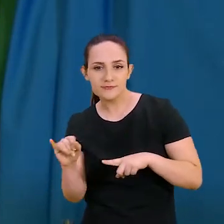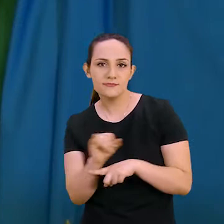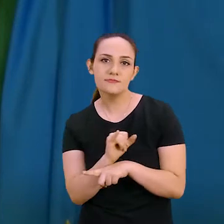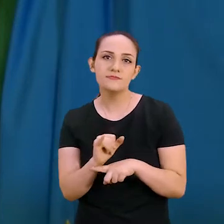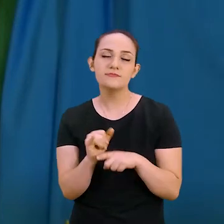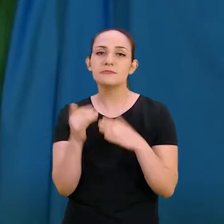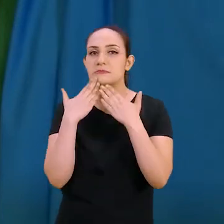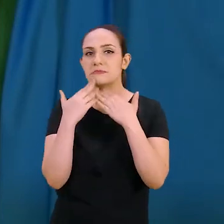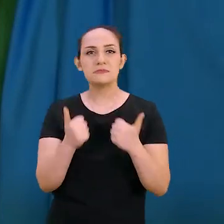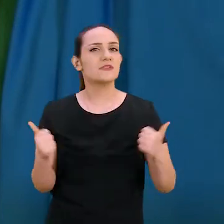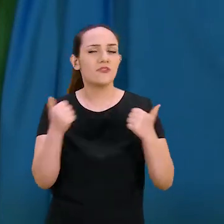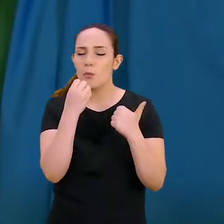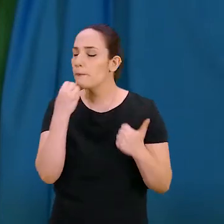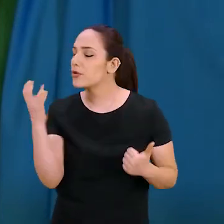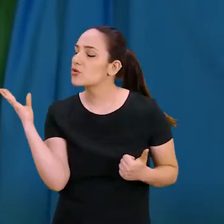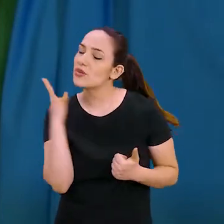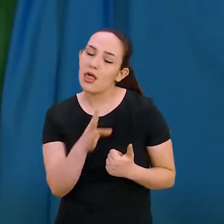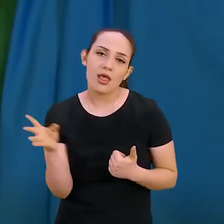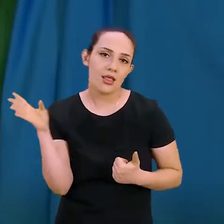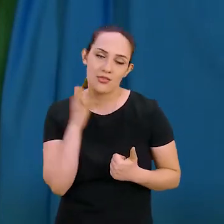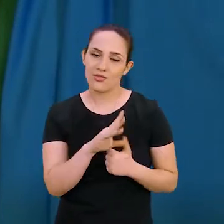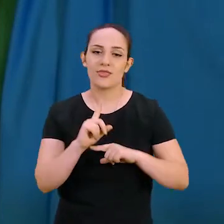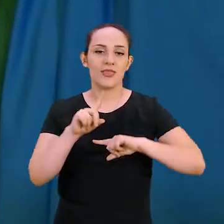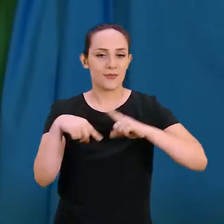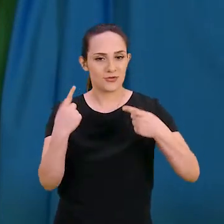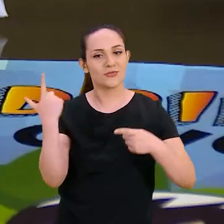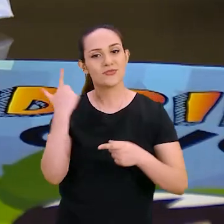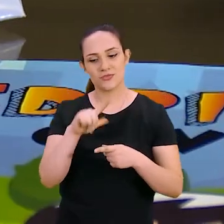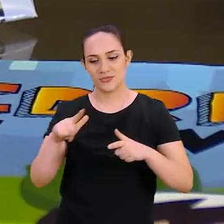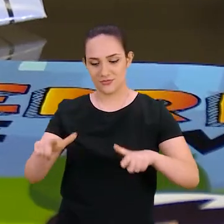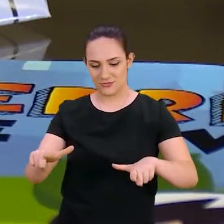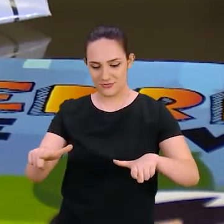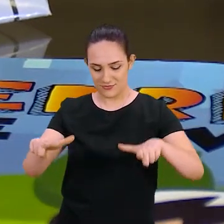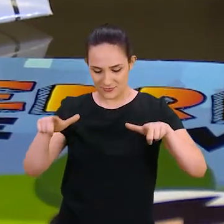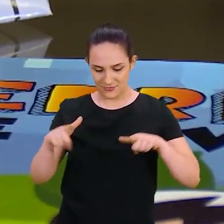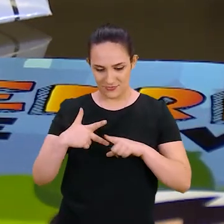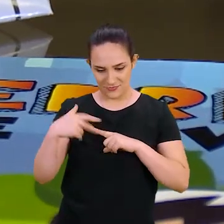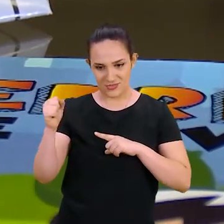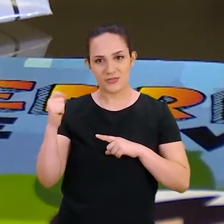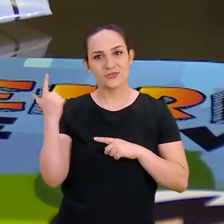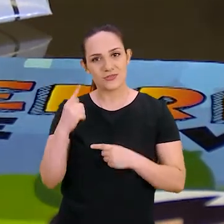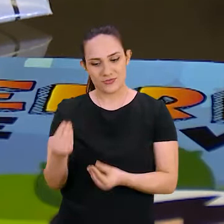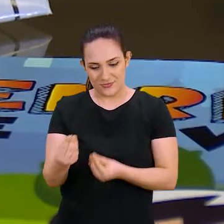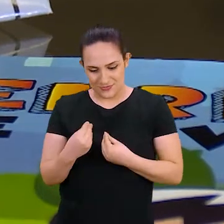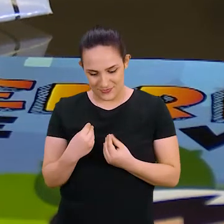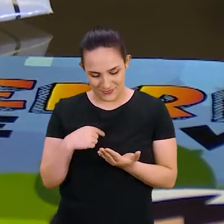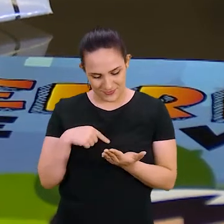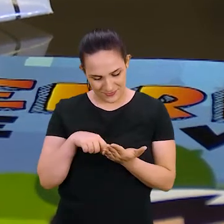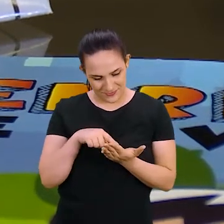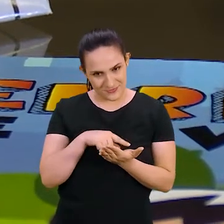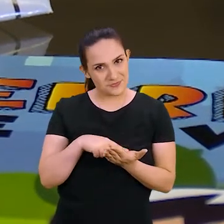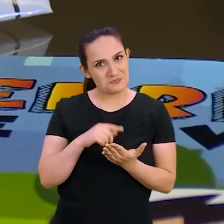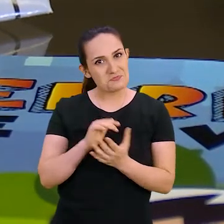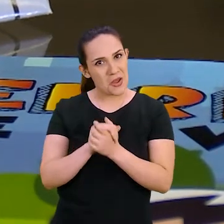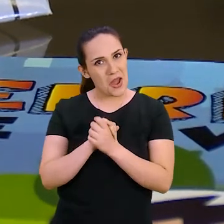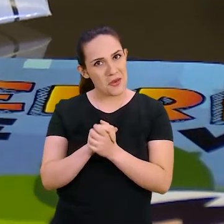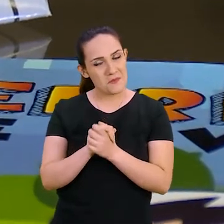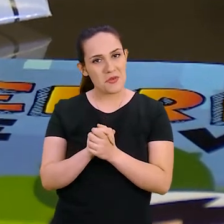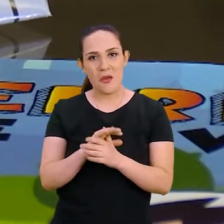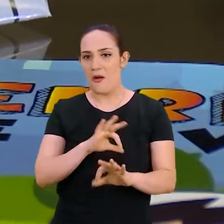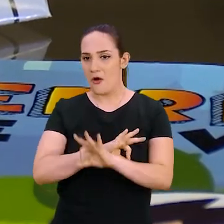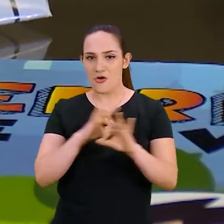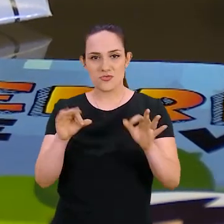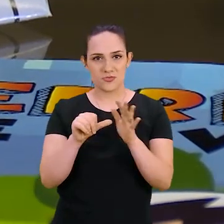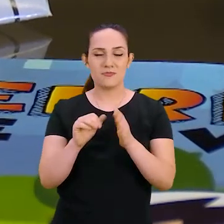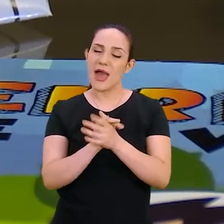forma muito bacana e no final ganharam a urna eletrônica para levar para os pais. Então, foram parabenizados pelo